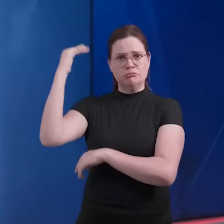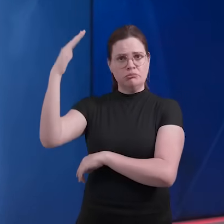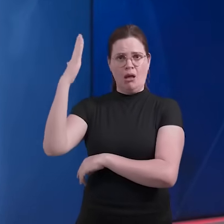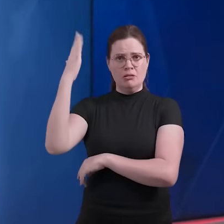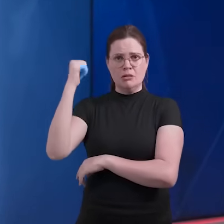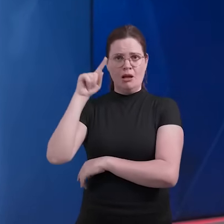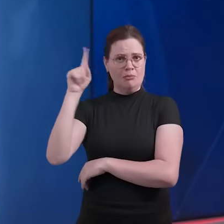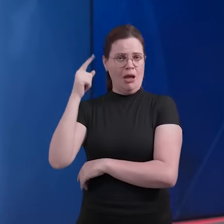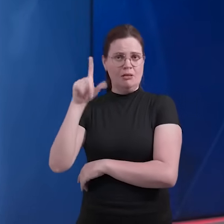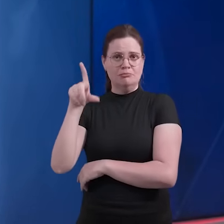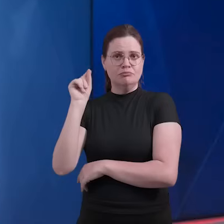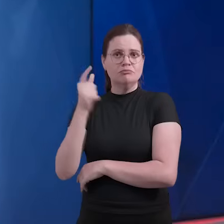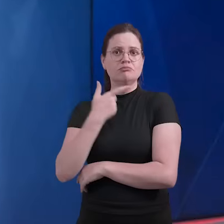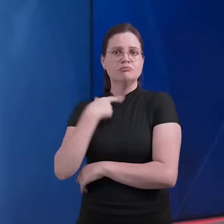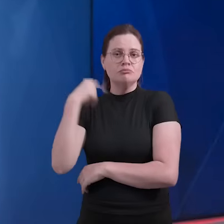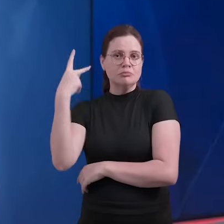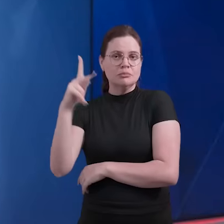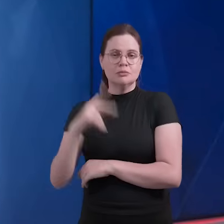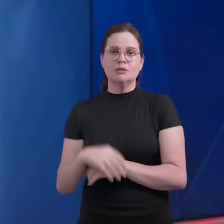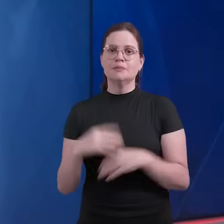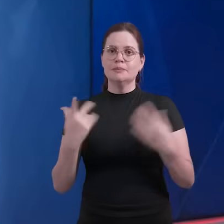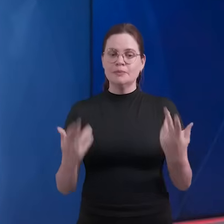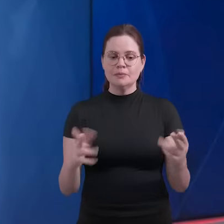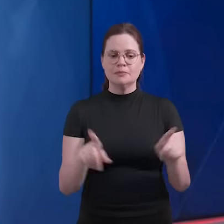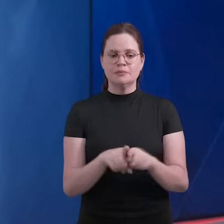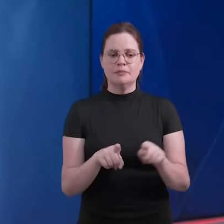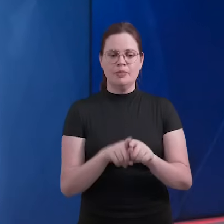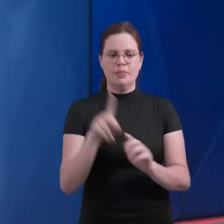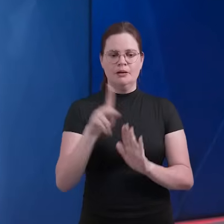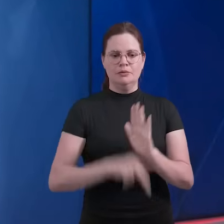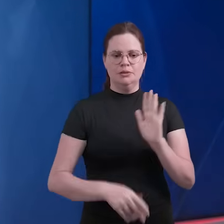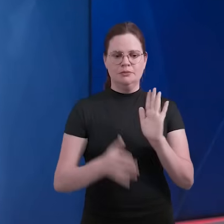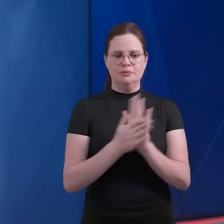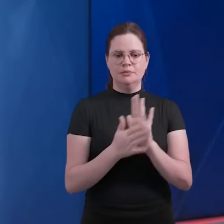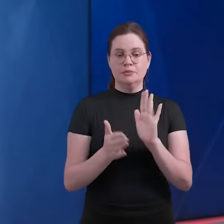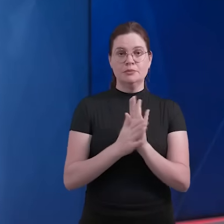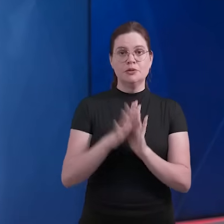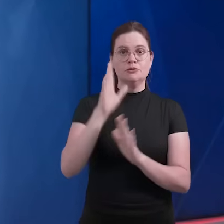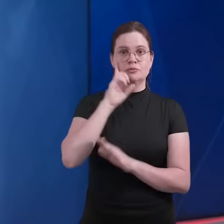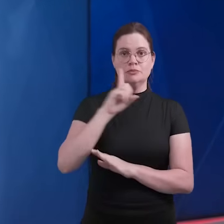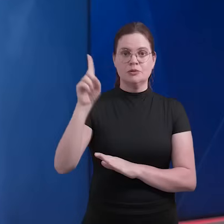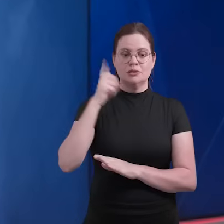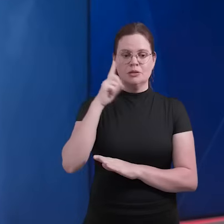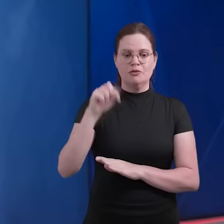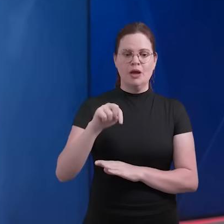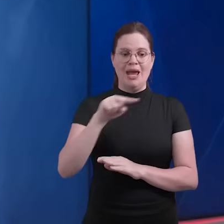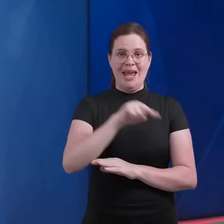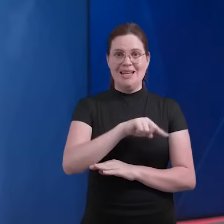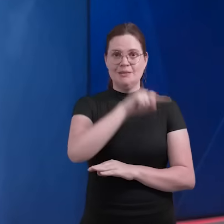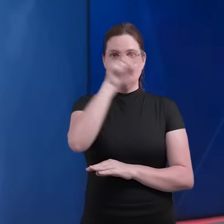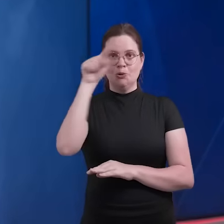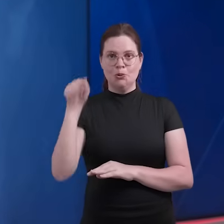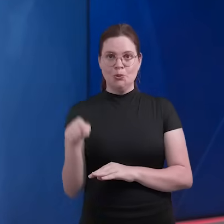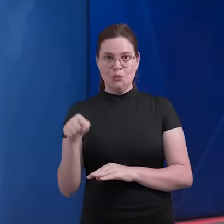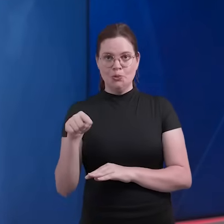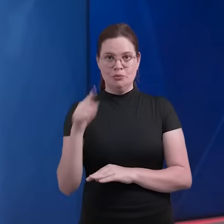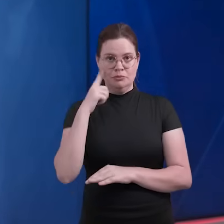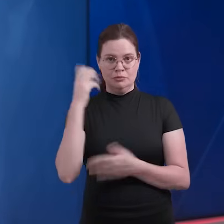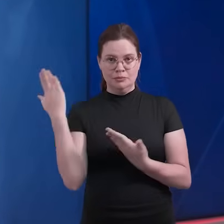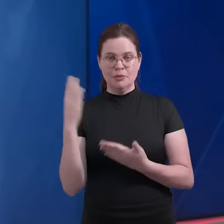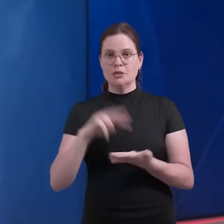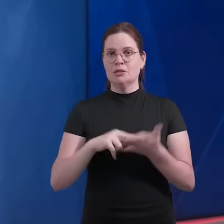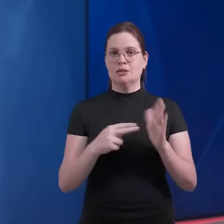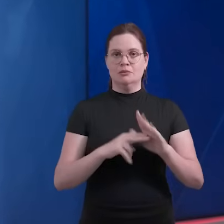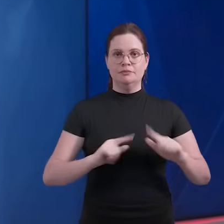é? Então, esse momento aqui, essa parte aqui do projeto de salvação, é chamada de ato. O que é o